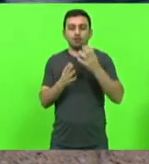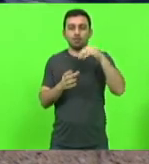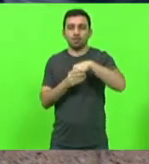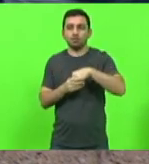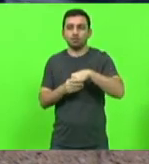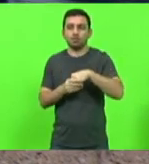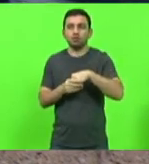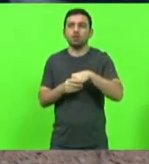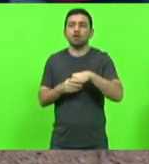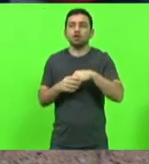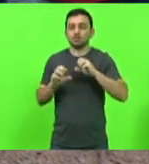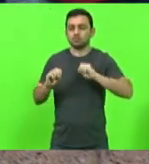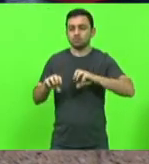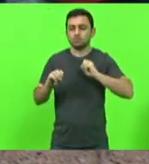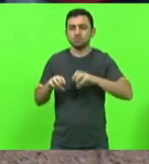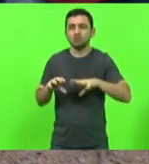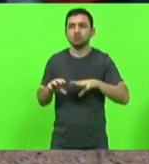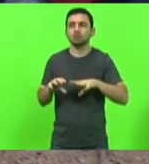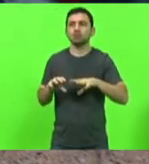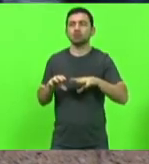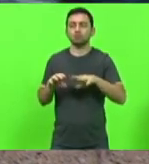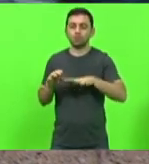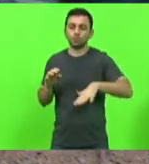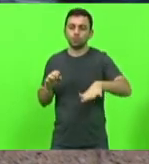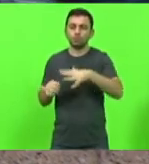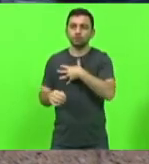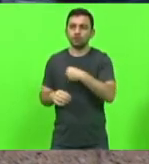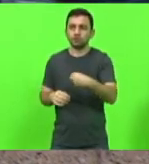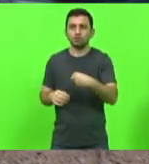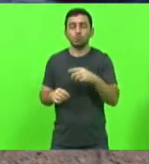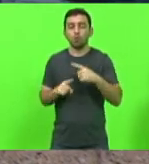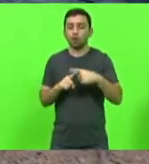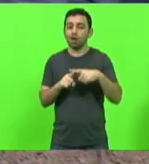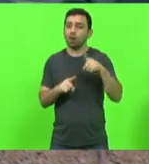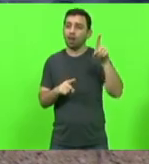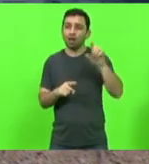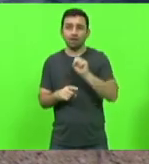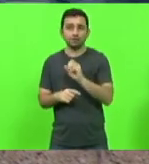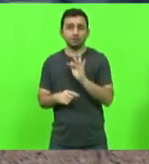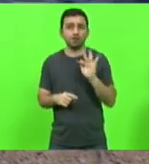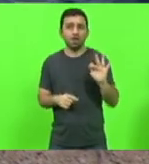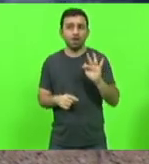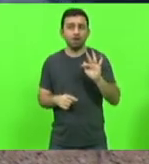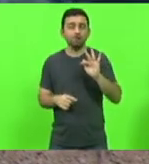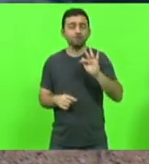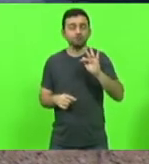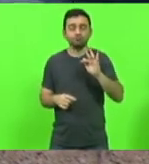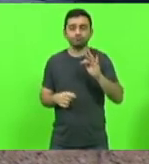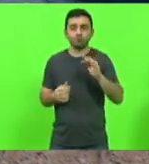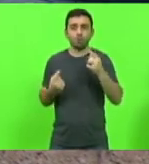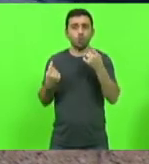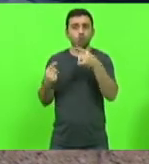com a votação nesse Parlamento, porque tem decisão firme do Supremo Tribunal sentido contrário, Sr. Presidente. Muito obrigado.